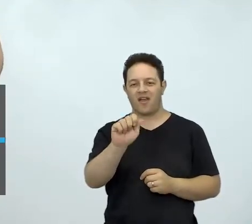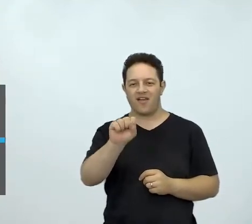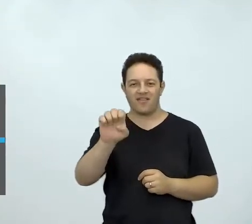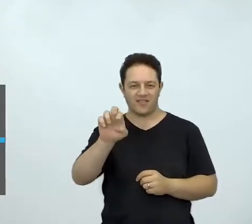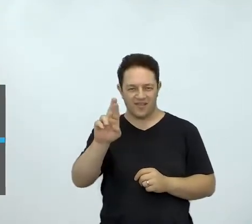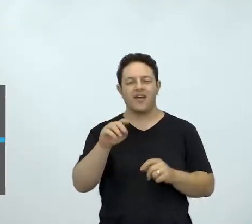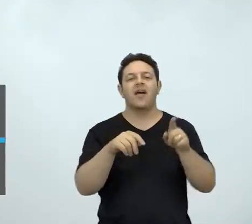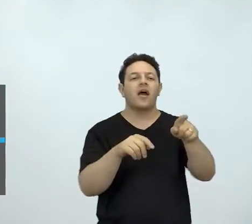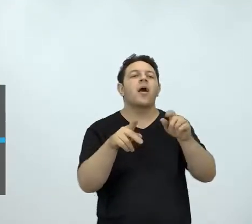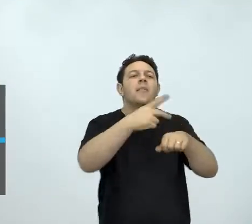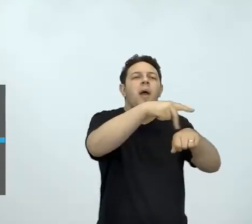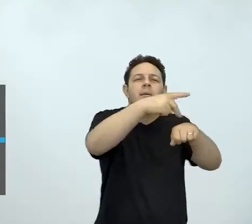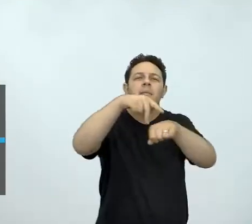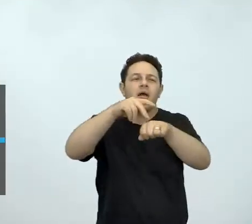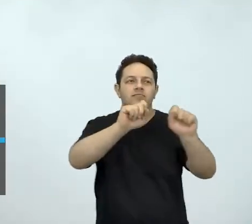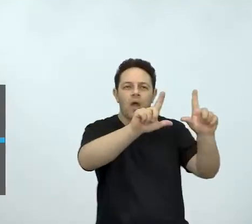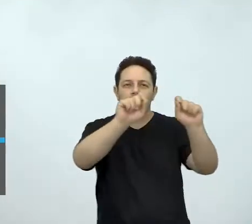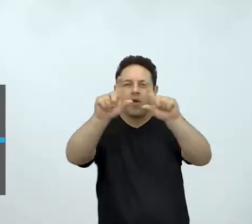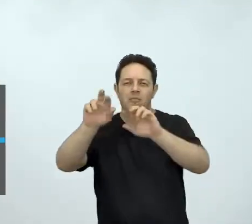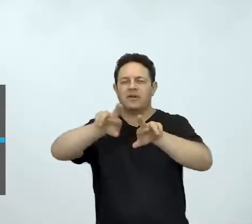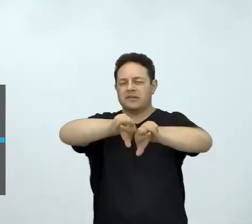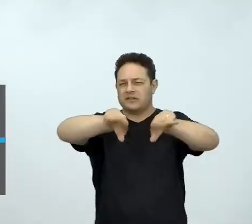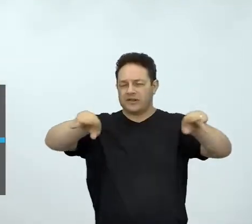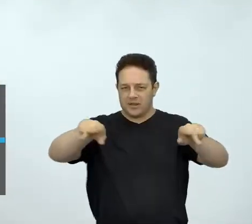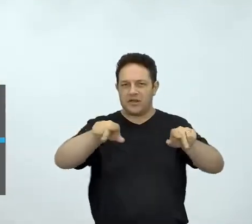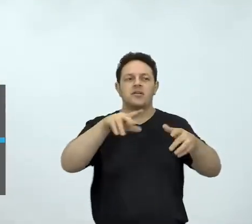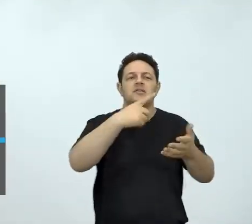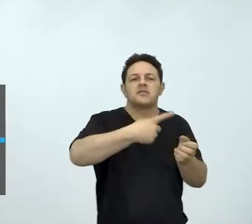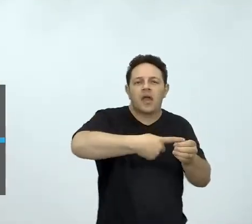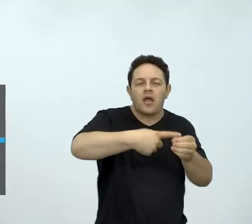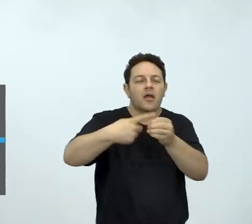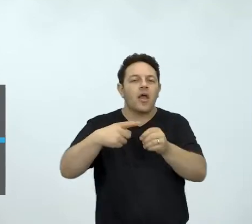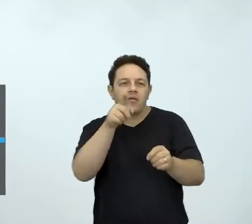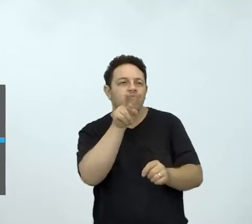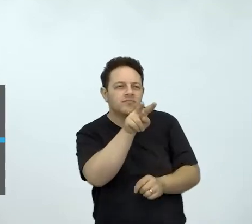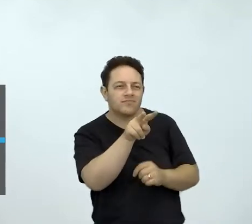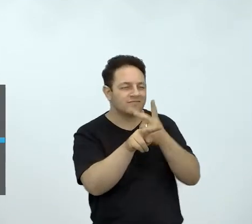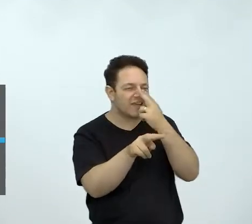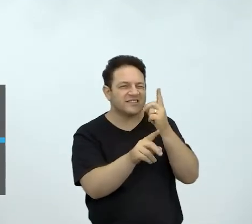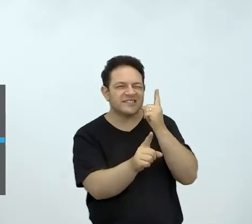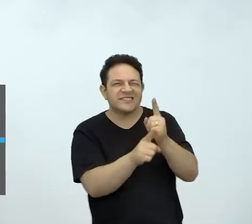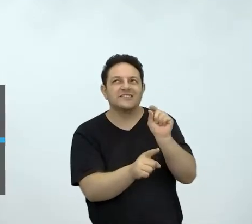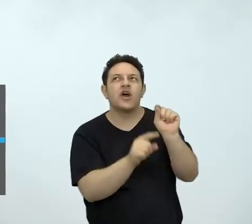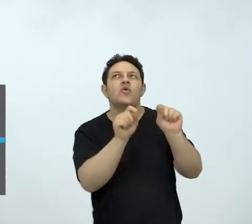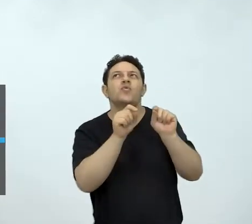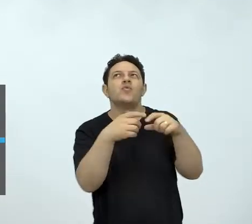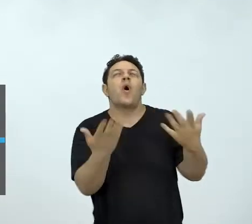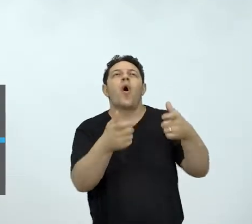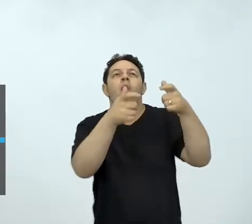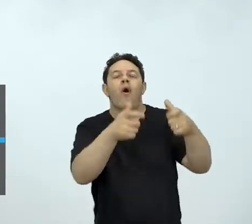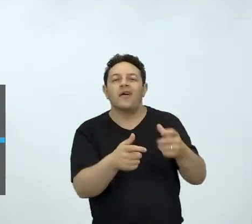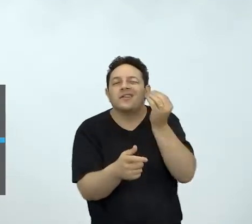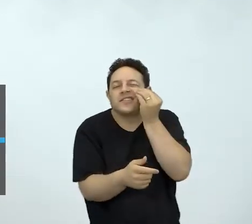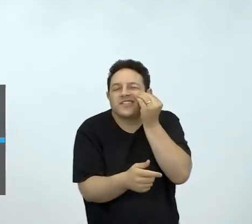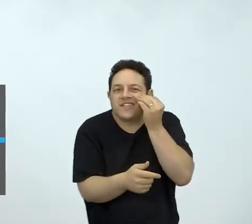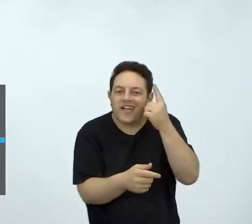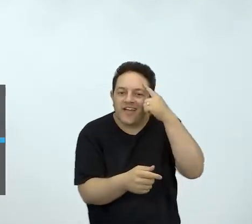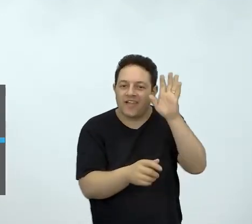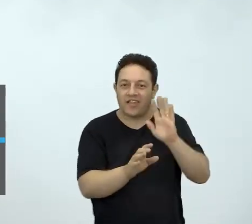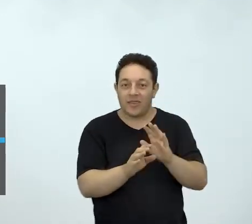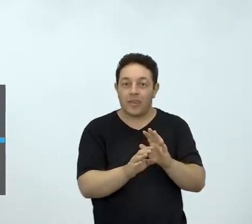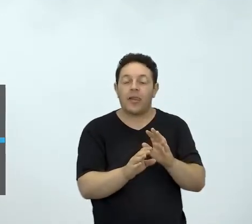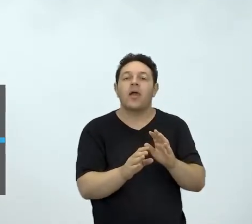de vários países, cidades, e você tem que adivinhar onde é. E justamente, quando a gente pensa na padronização,